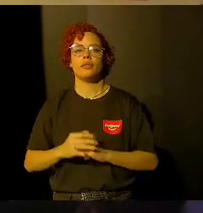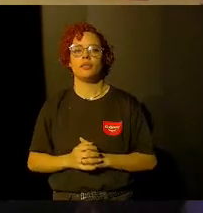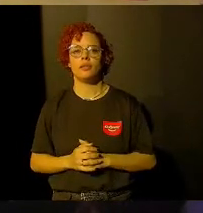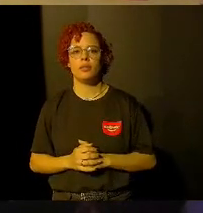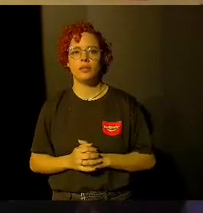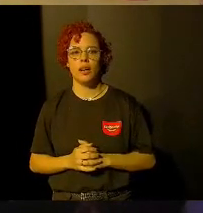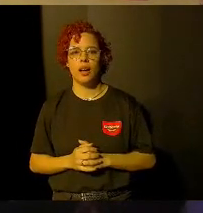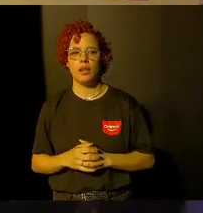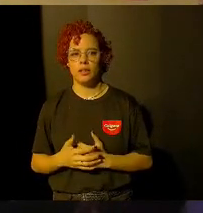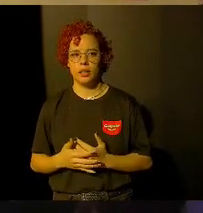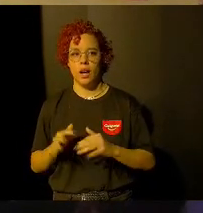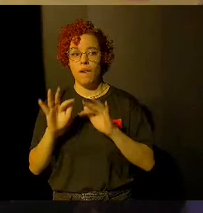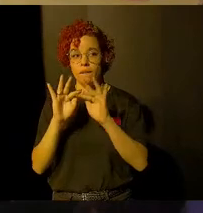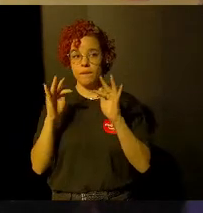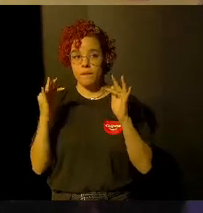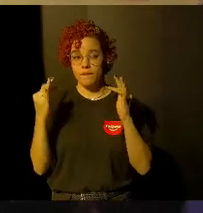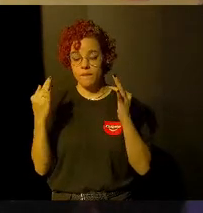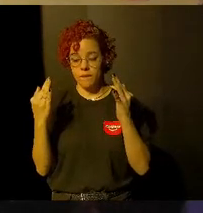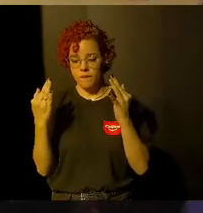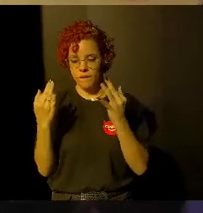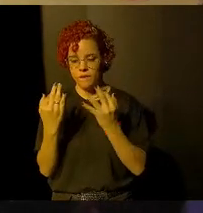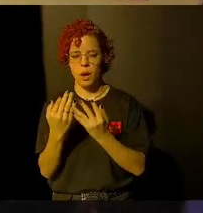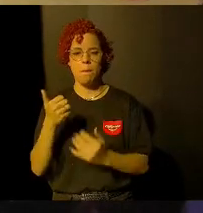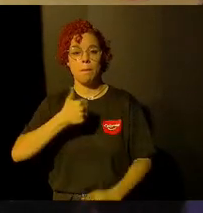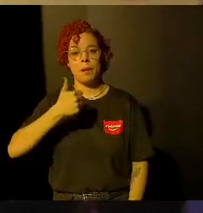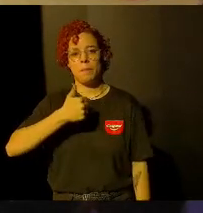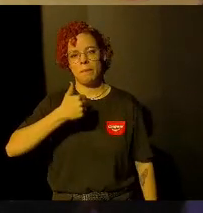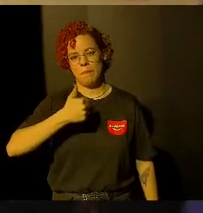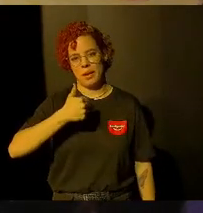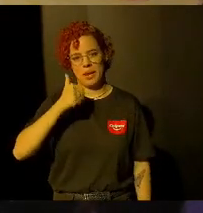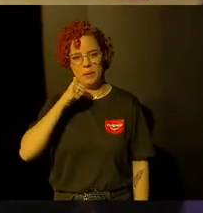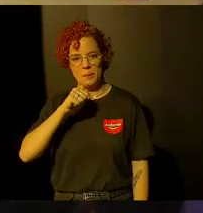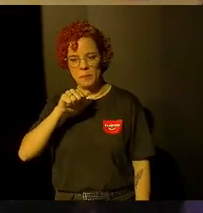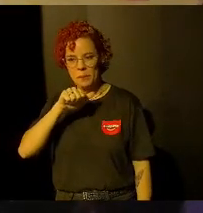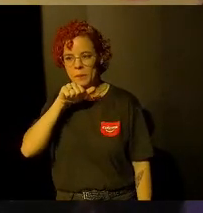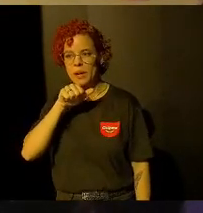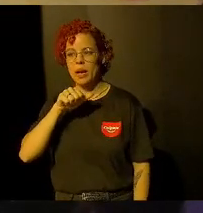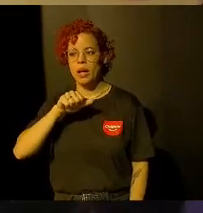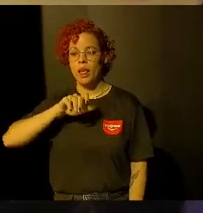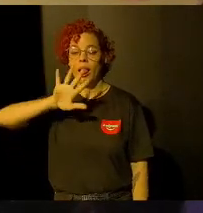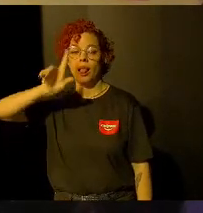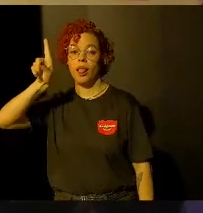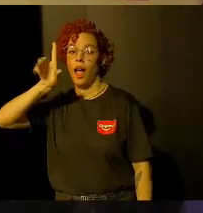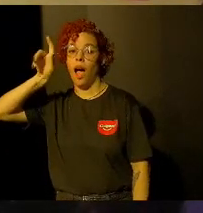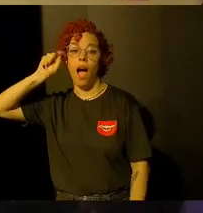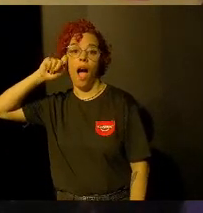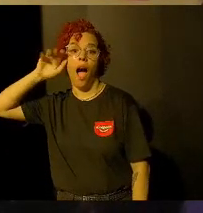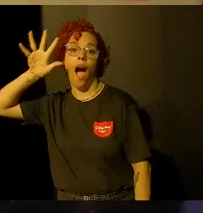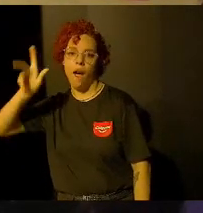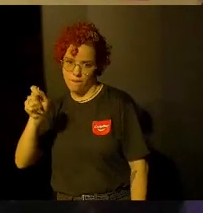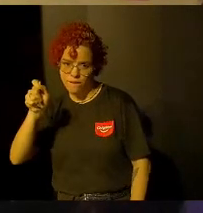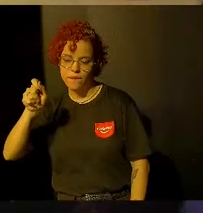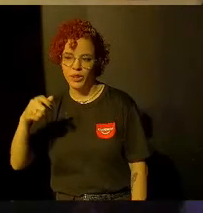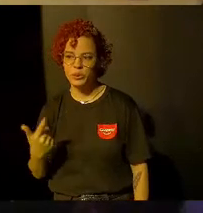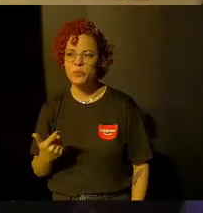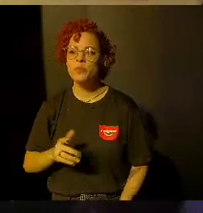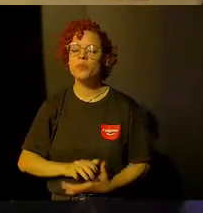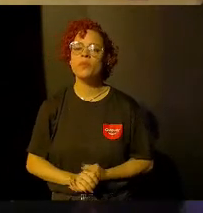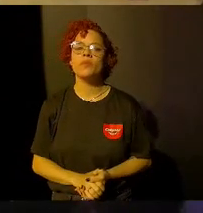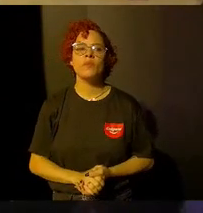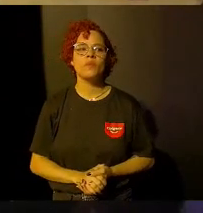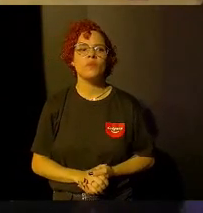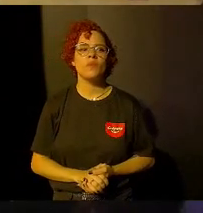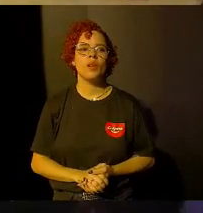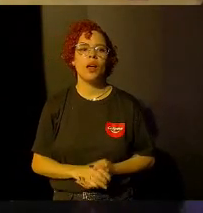de uma família de gatos comer apareceu a mãe a quem eu chamei da África porque ela apareceu no dia da África Pois trouxe